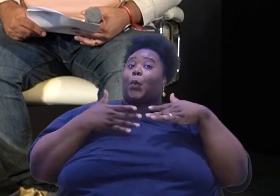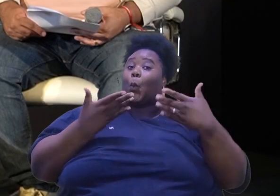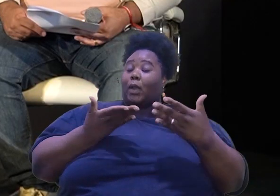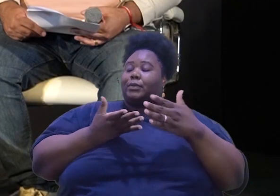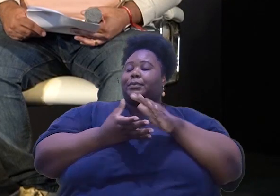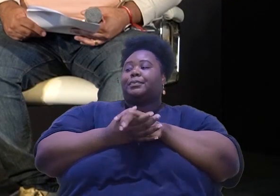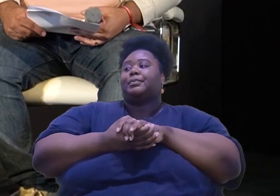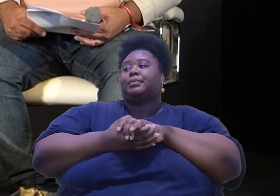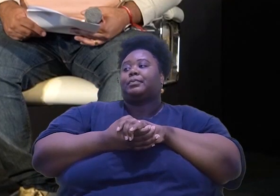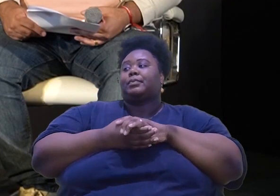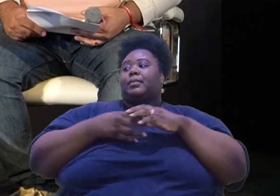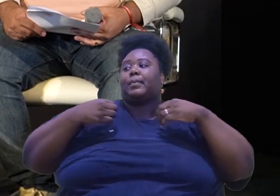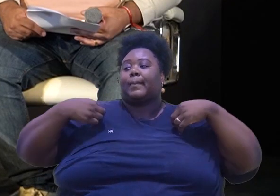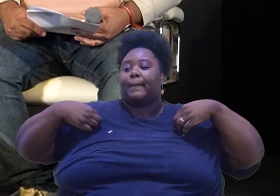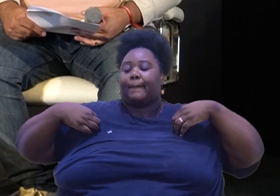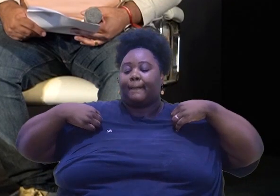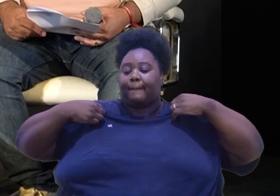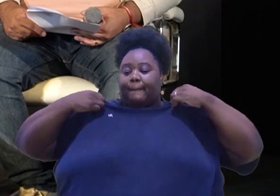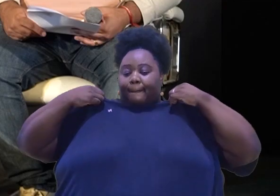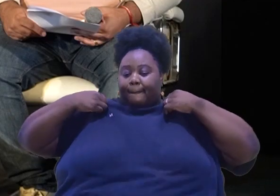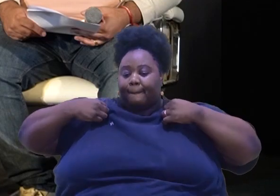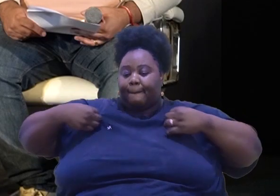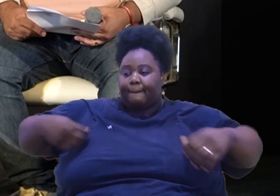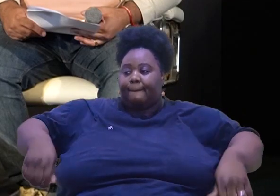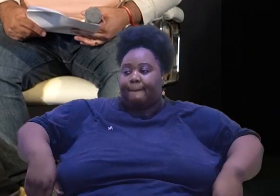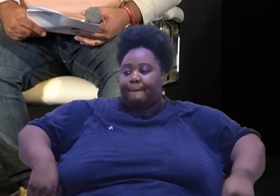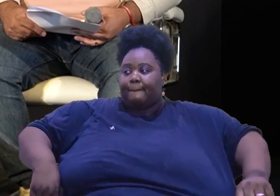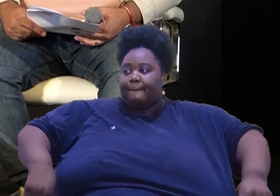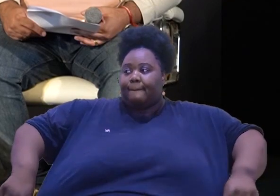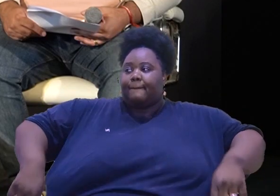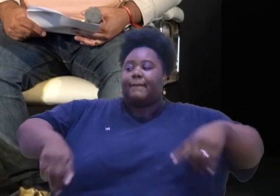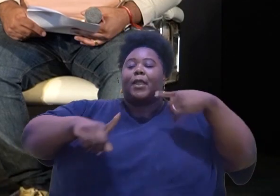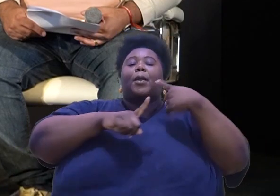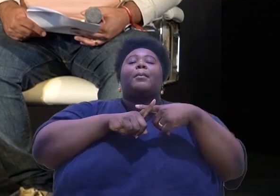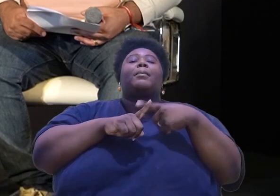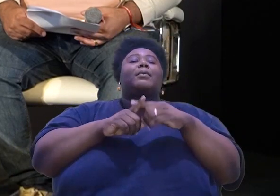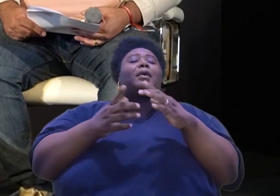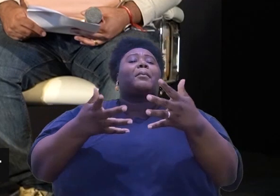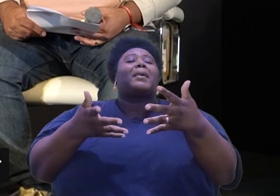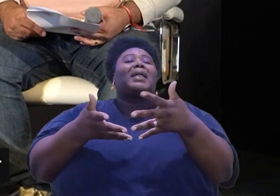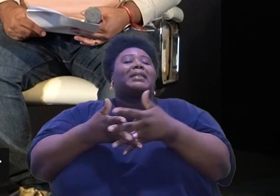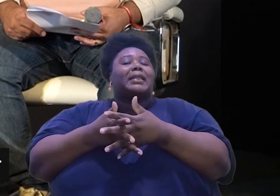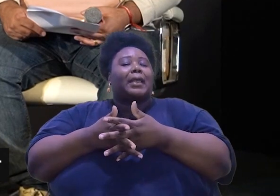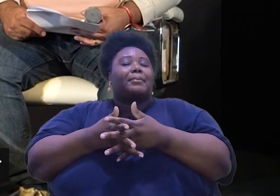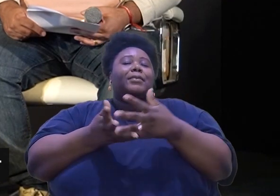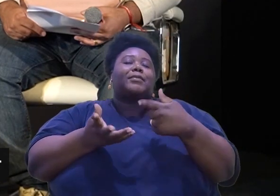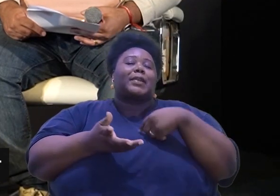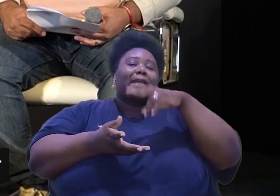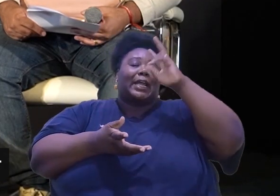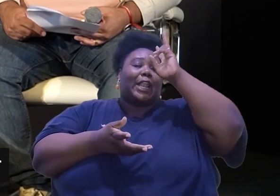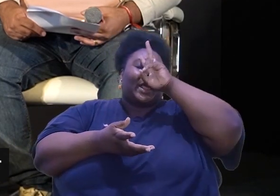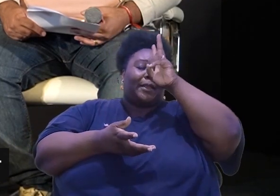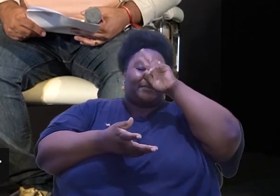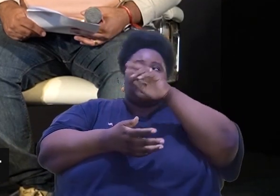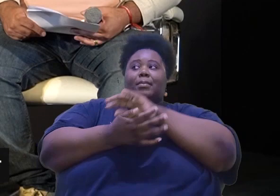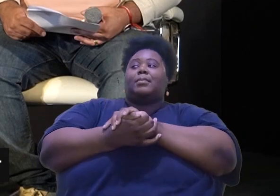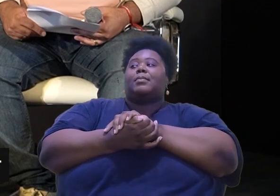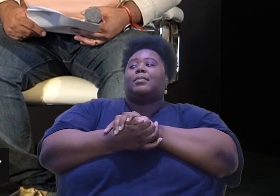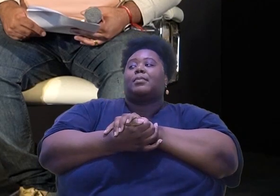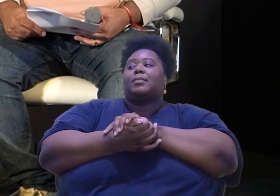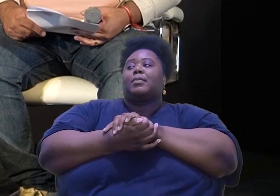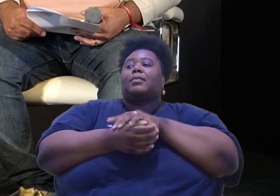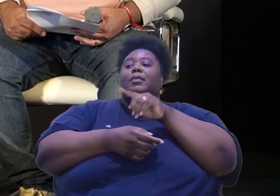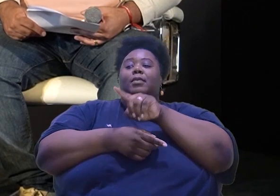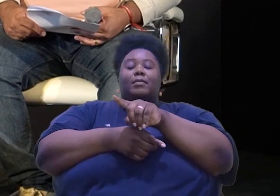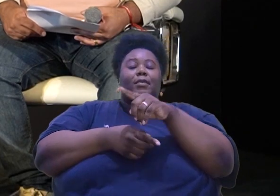quando me chama, eu falei, mas por que eu... Presépio? Aí que eu lembrei, não, que você deveria